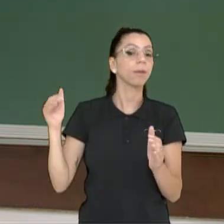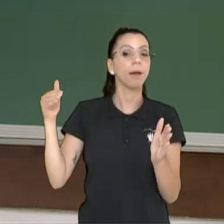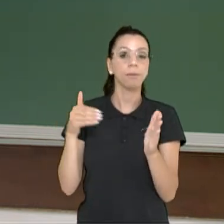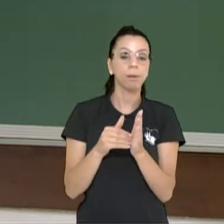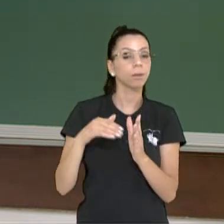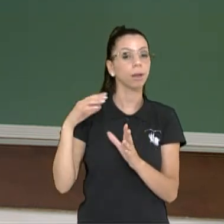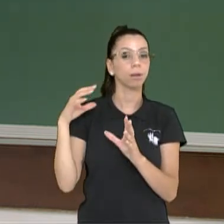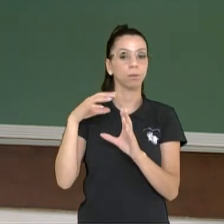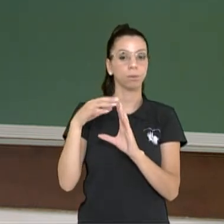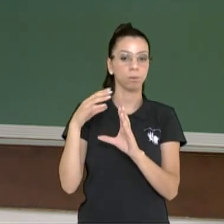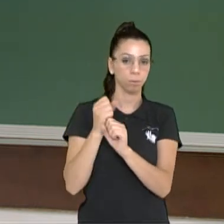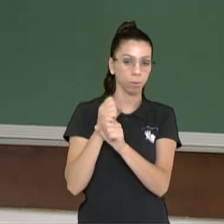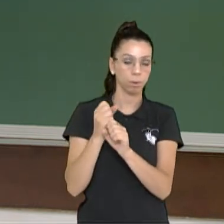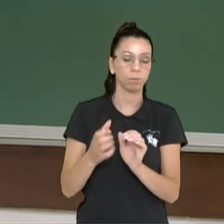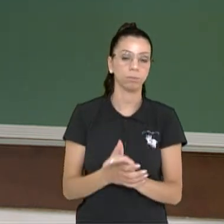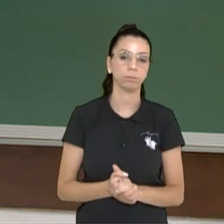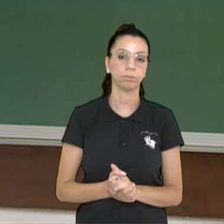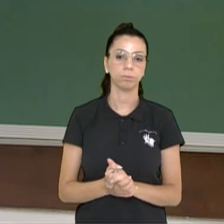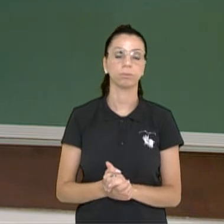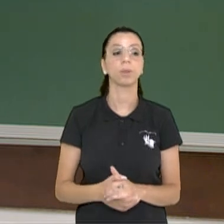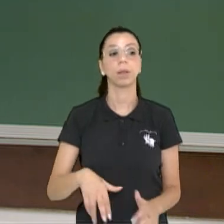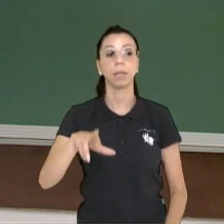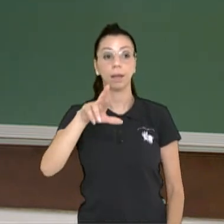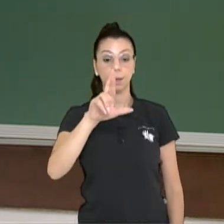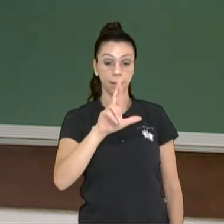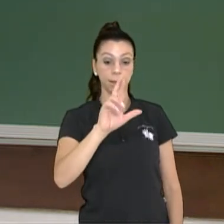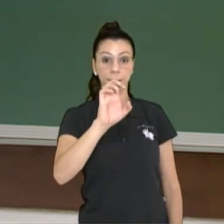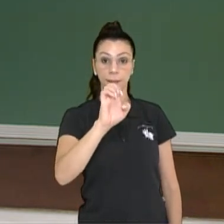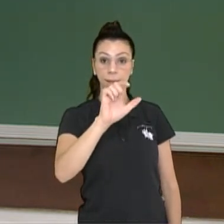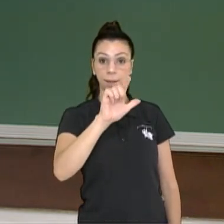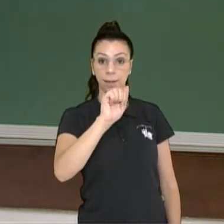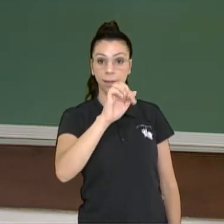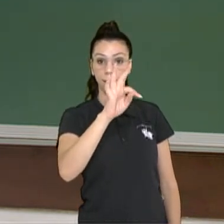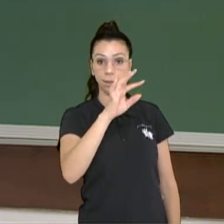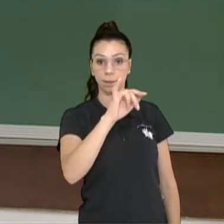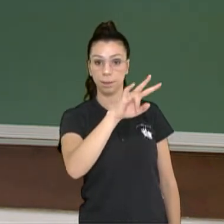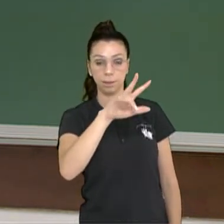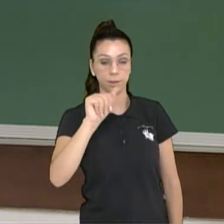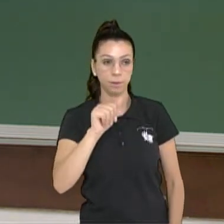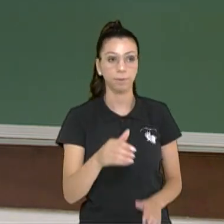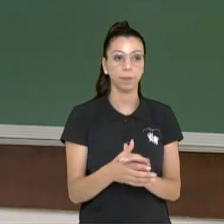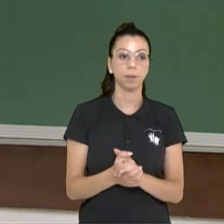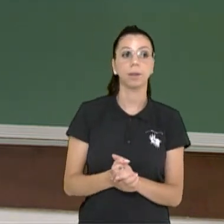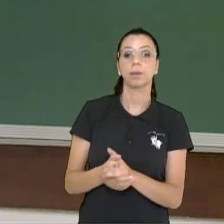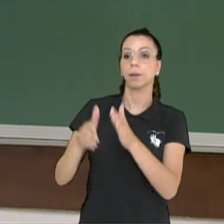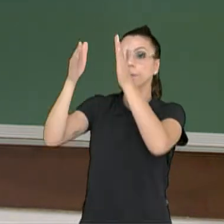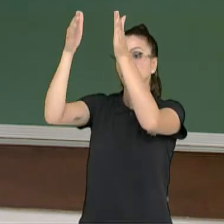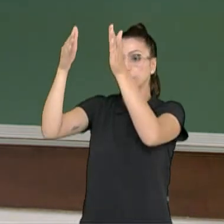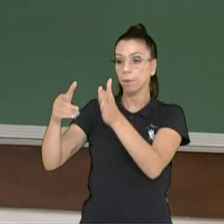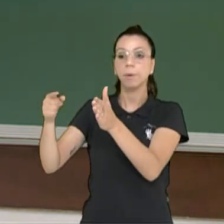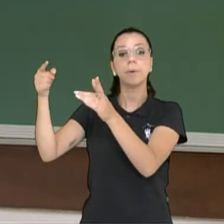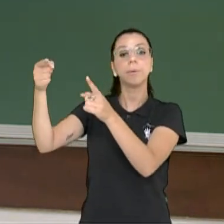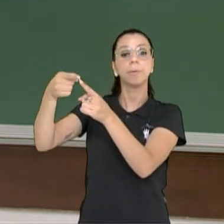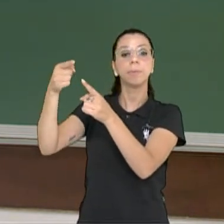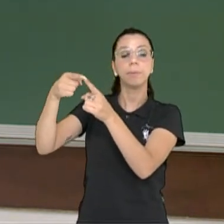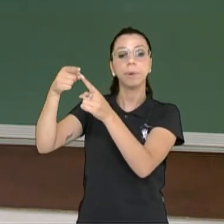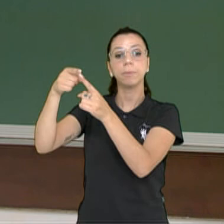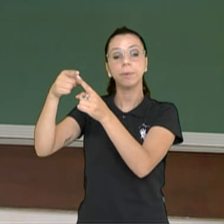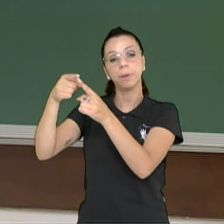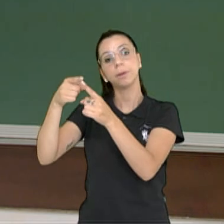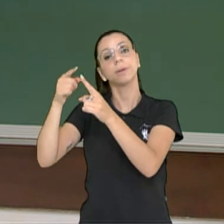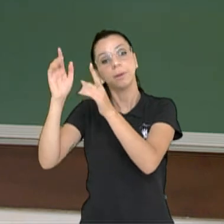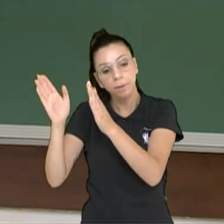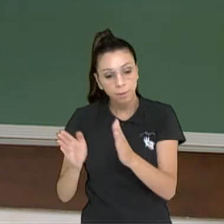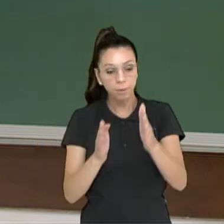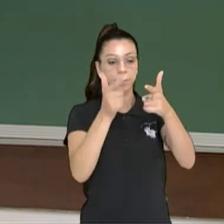frequência relativa, nós não podemos esquecer que a primeira coluna divide a frequência absoluta pelo número total